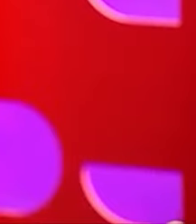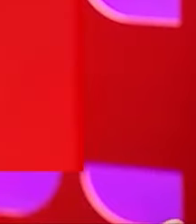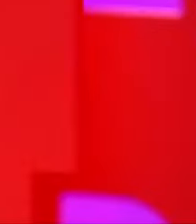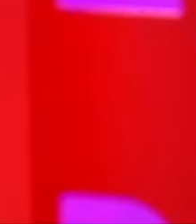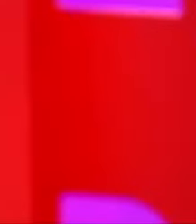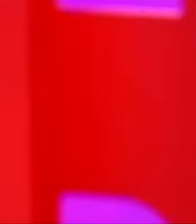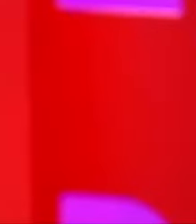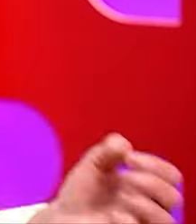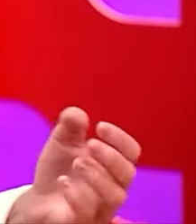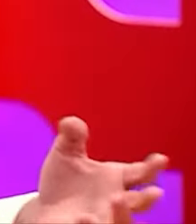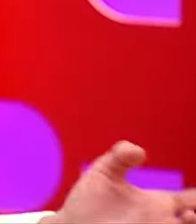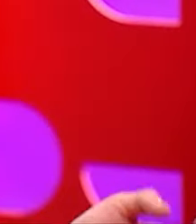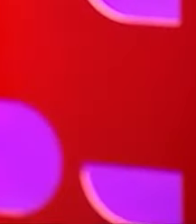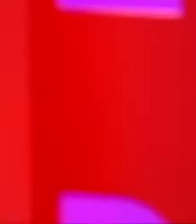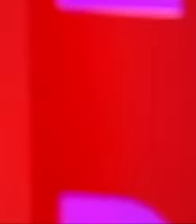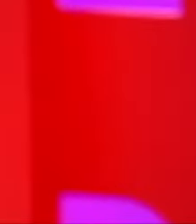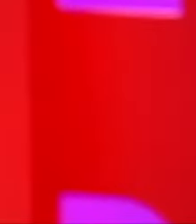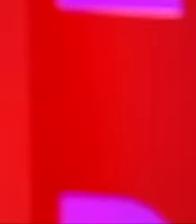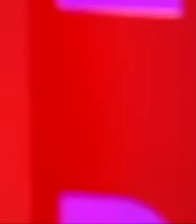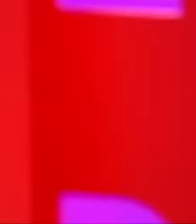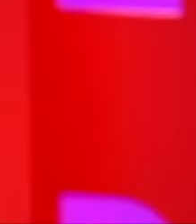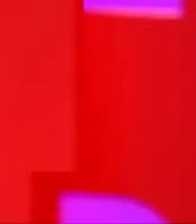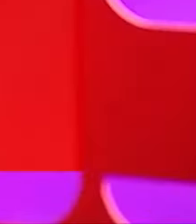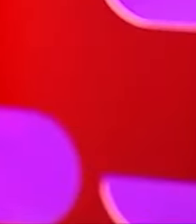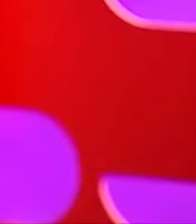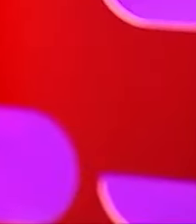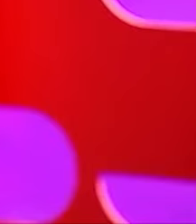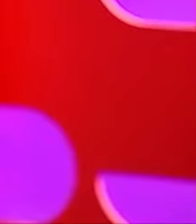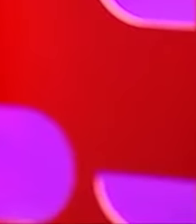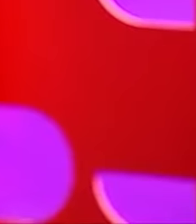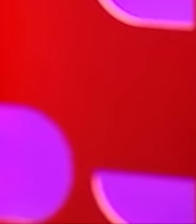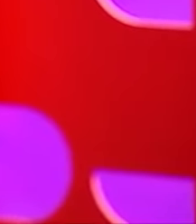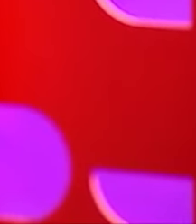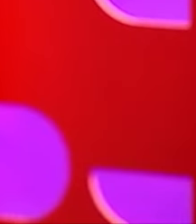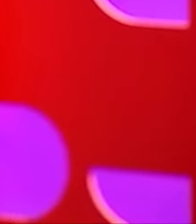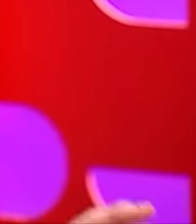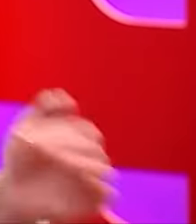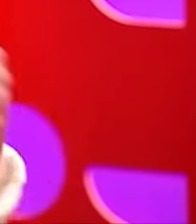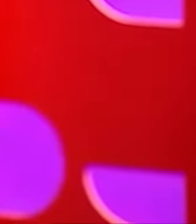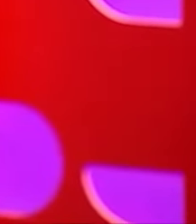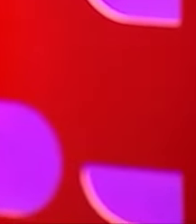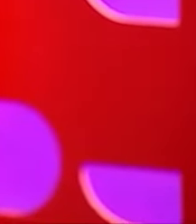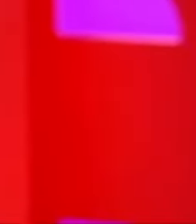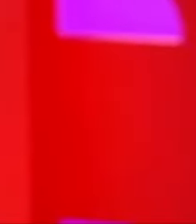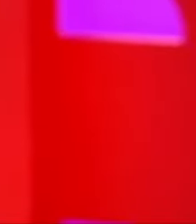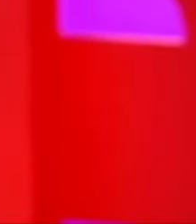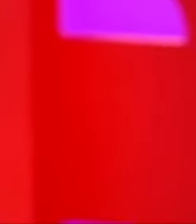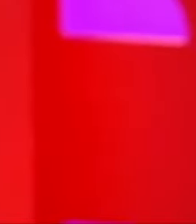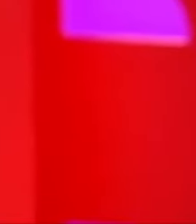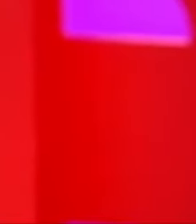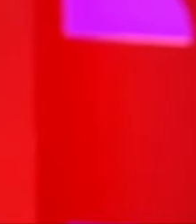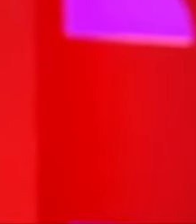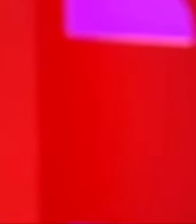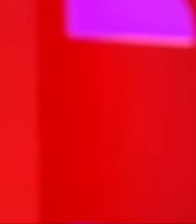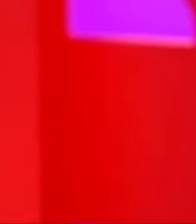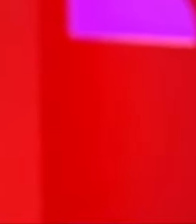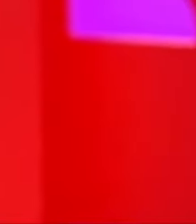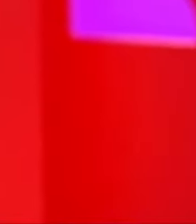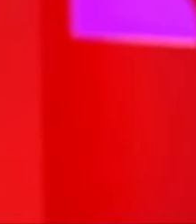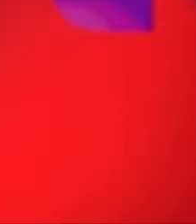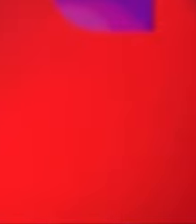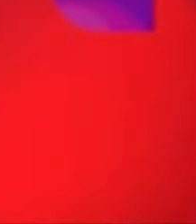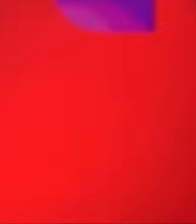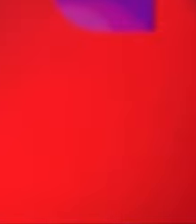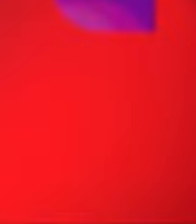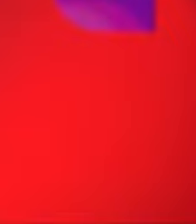Incomodava muito a pobreza, me incomodava muito o sofrimento das pessoas. E acabo me apaixonando pelo PT, pelo Lula e por todo aquele movimento que estava